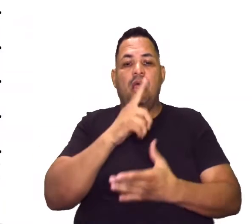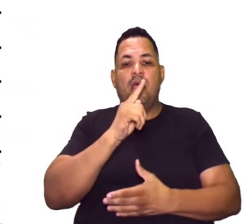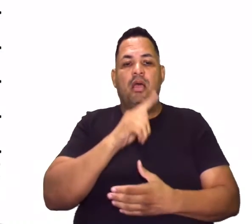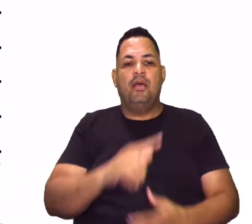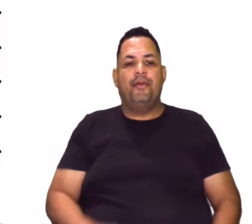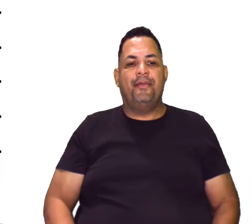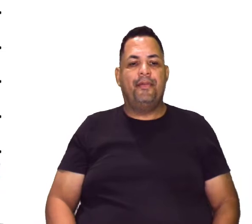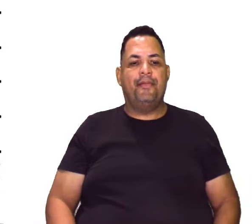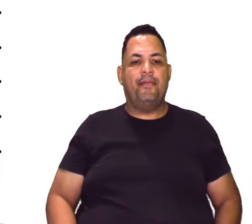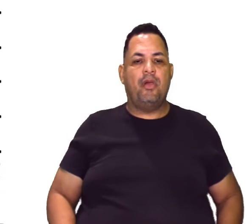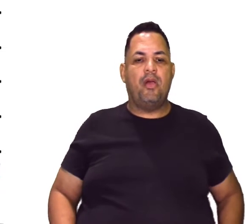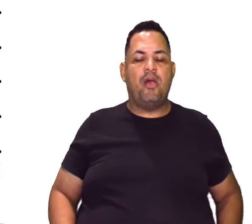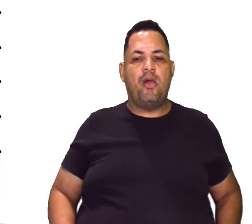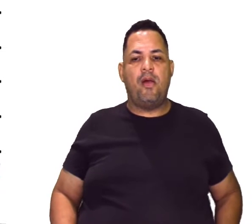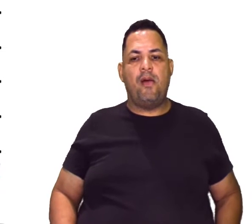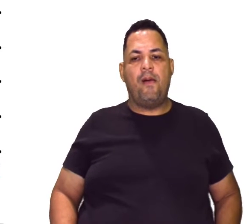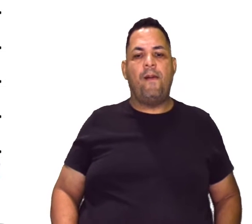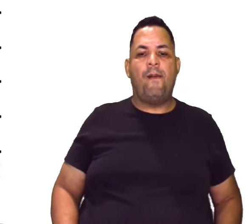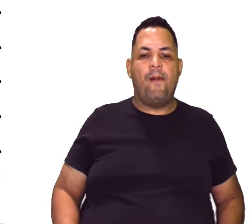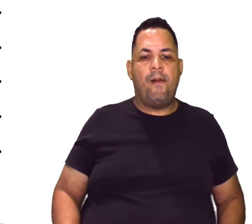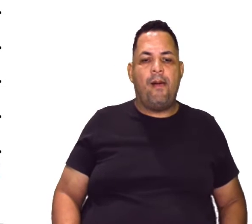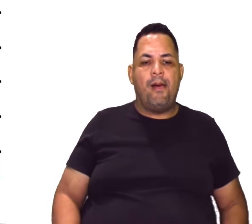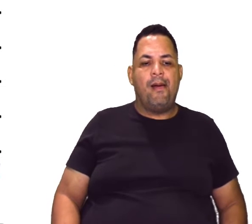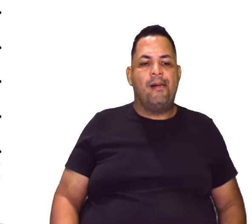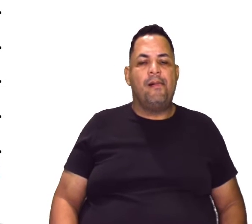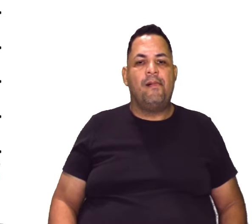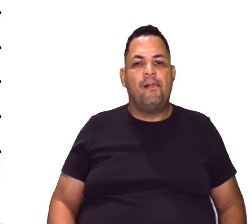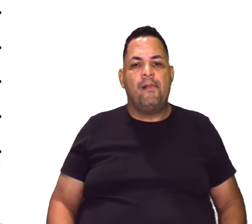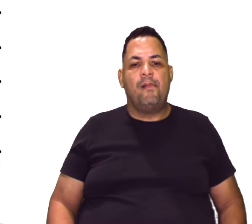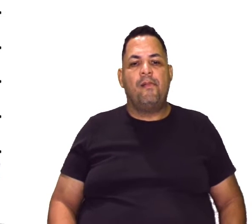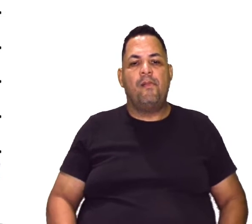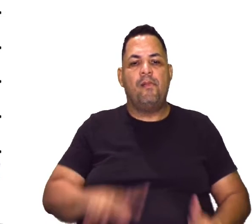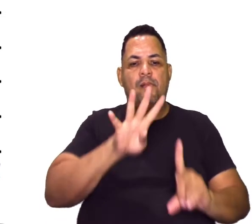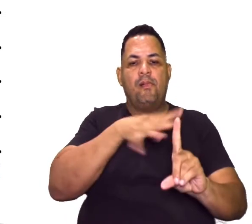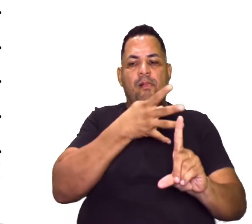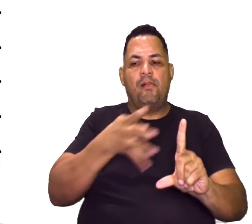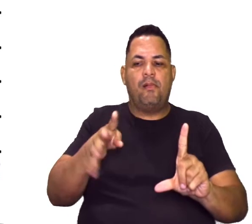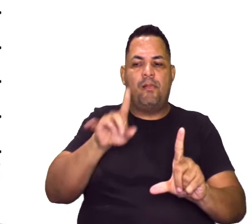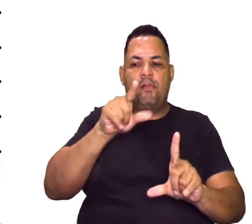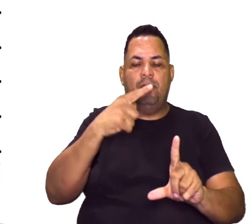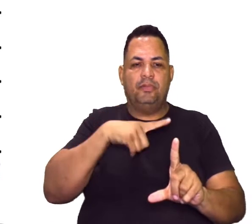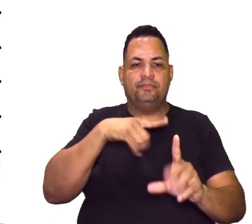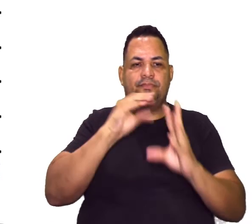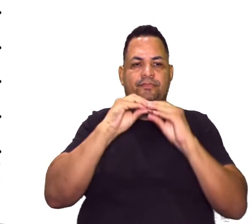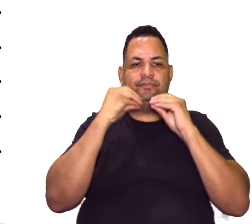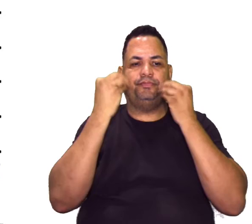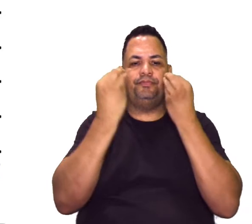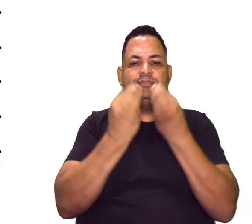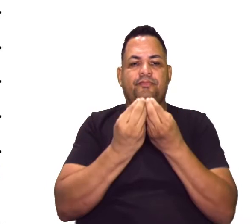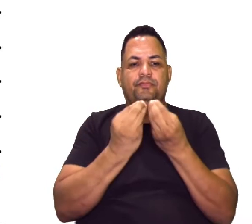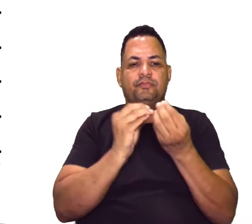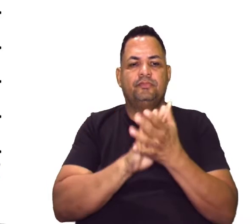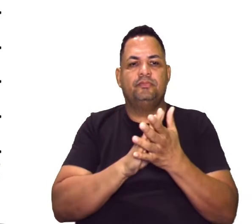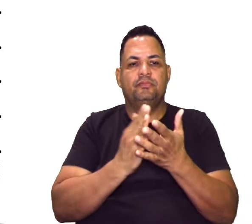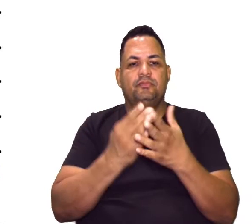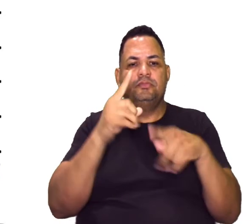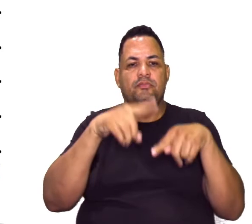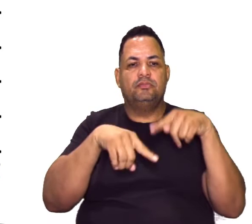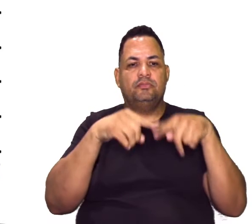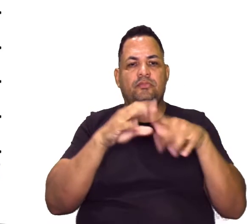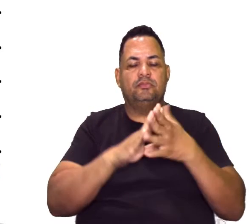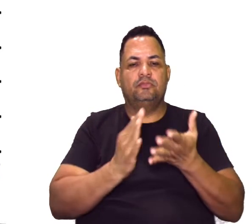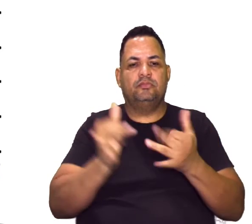lá. Veja aí essa tabela, né? Nós temos as substâncias, que são as espécies